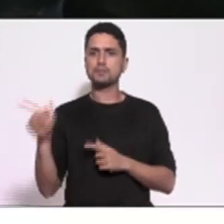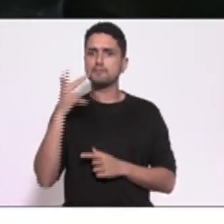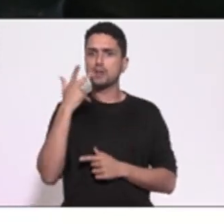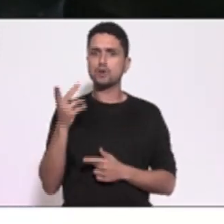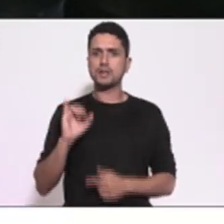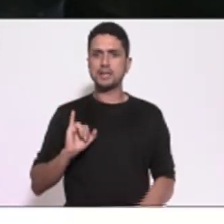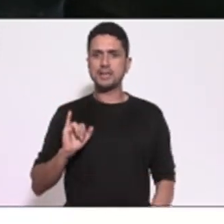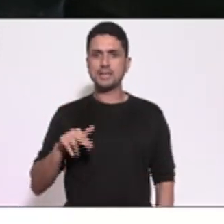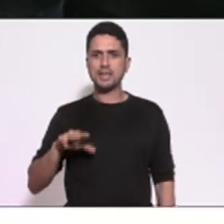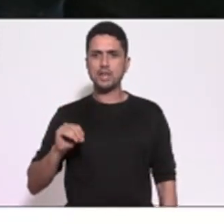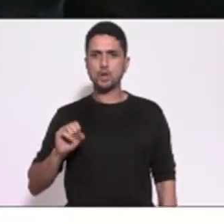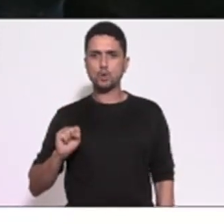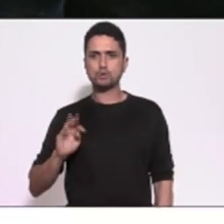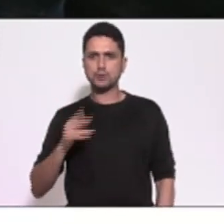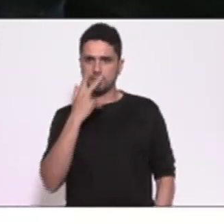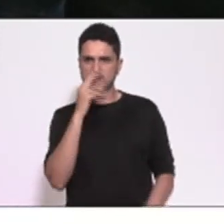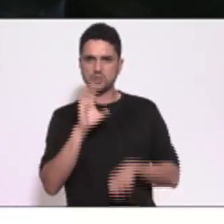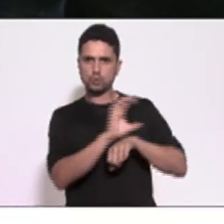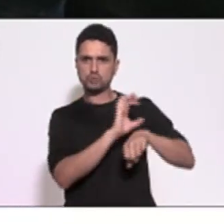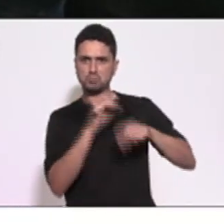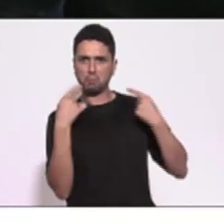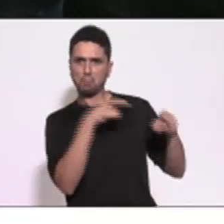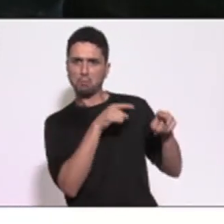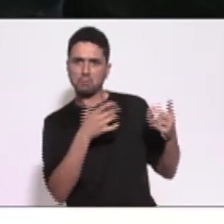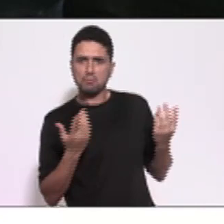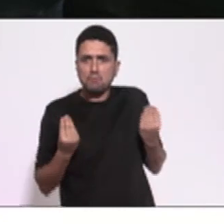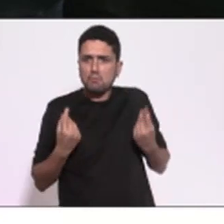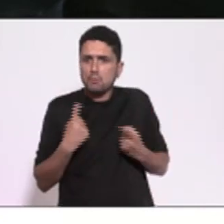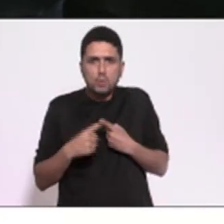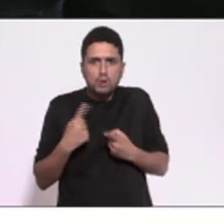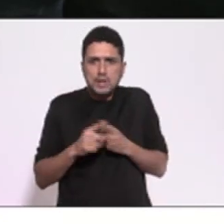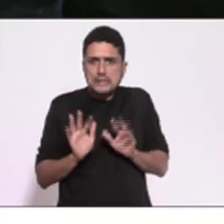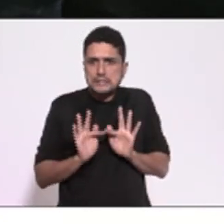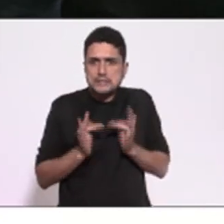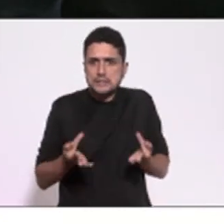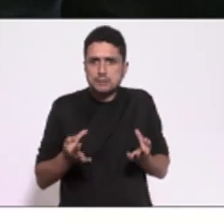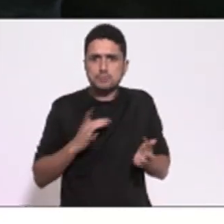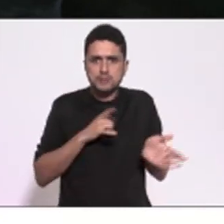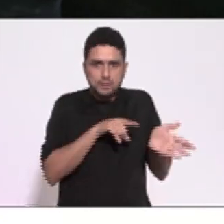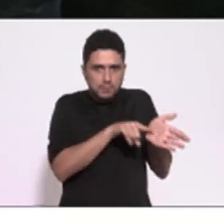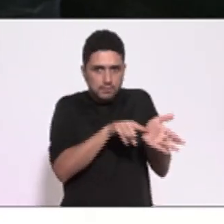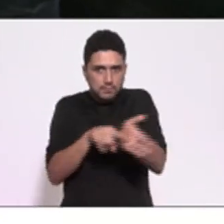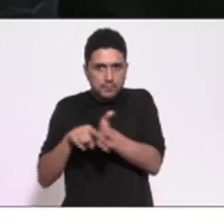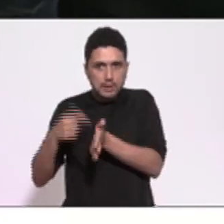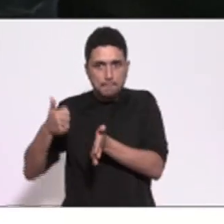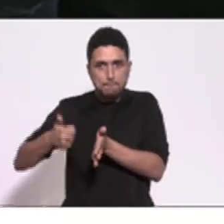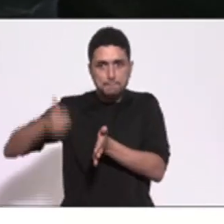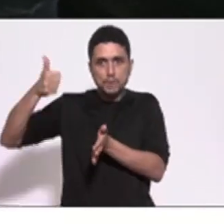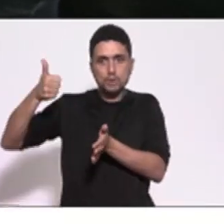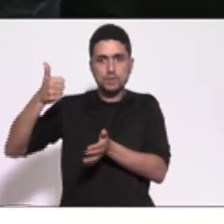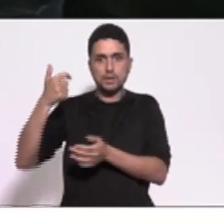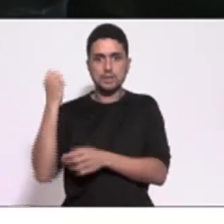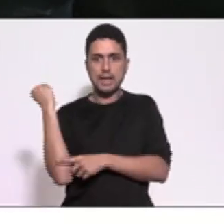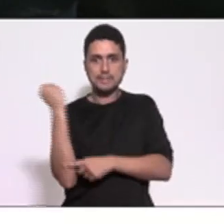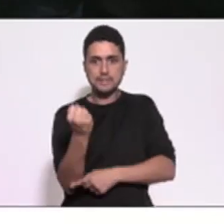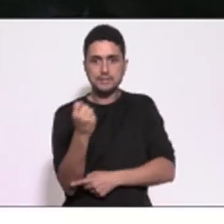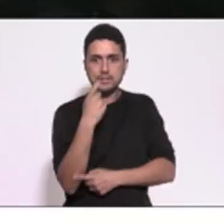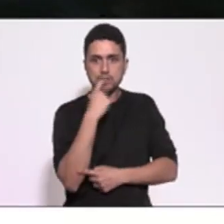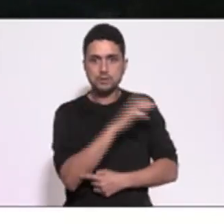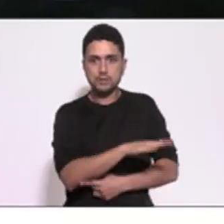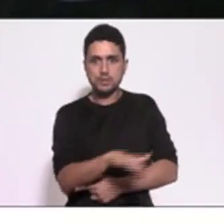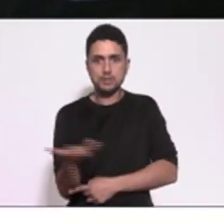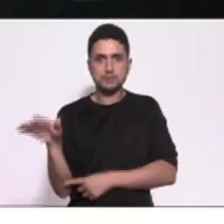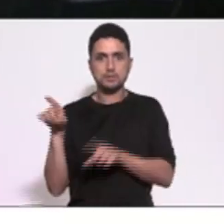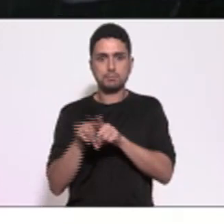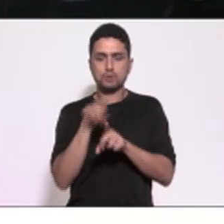que tem uma linha muito simples, dá prioridade nas investigações em casos de assassinatos de crianças e